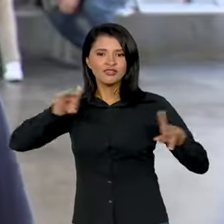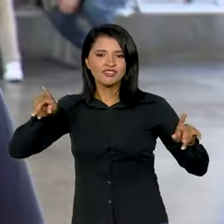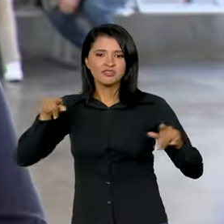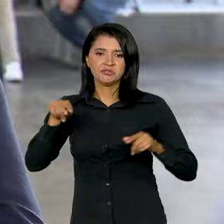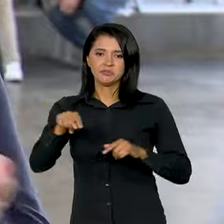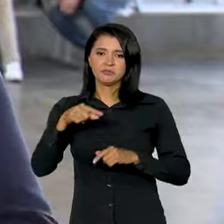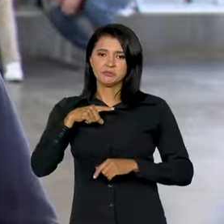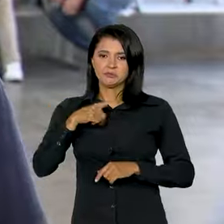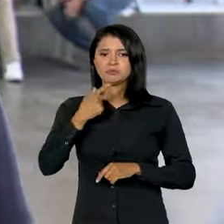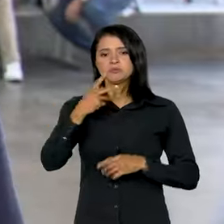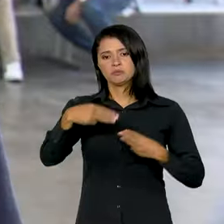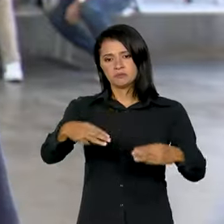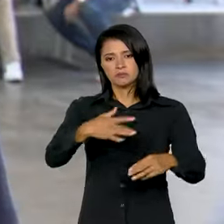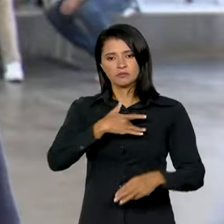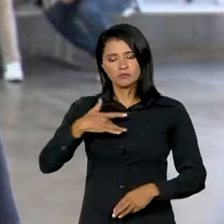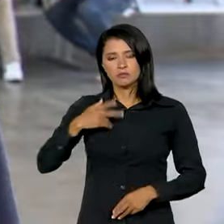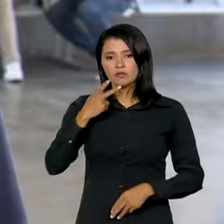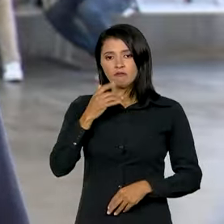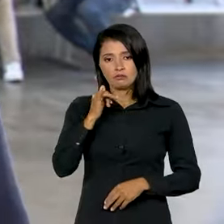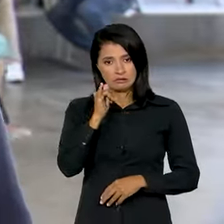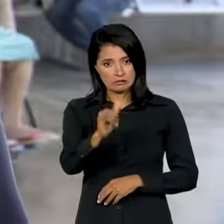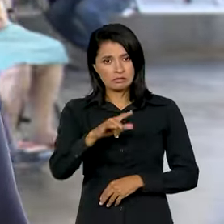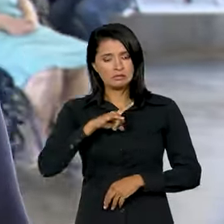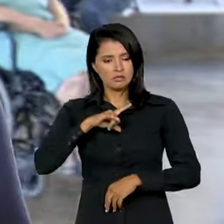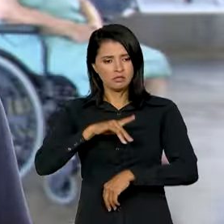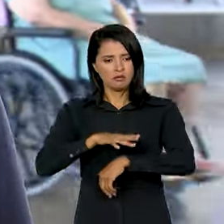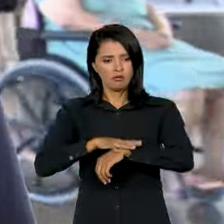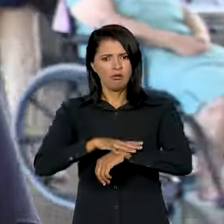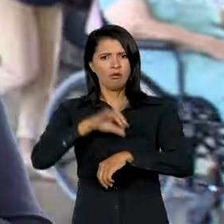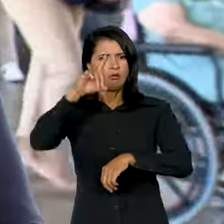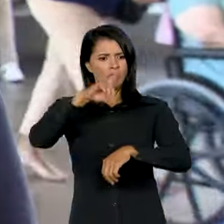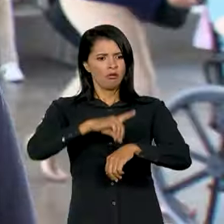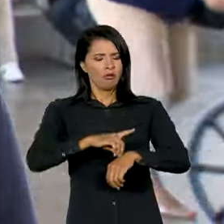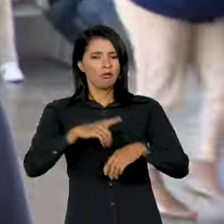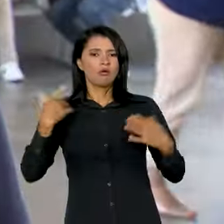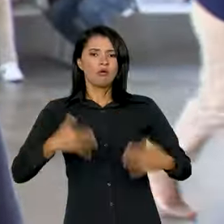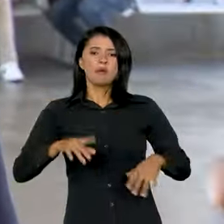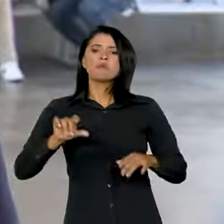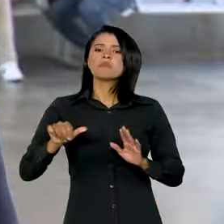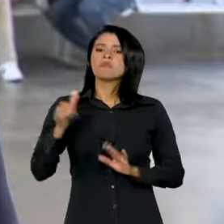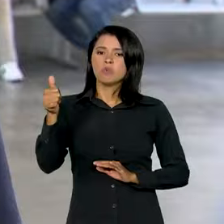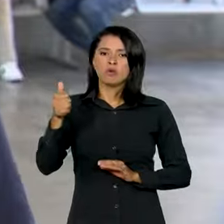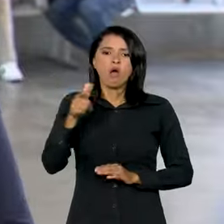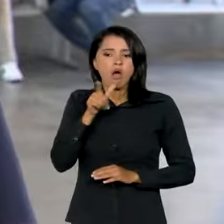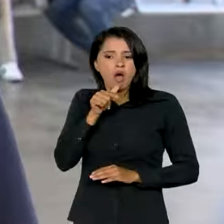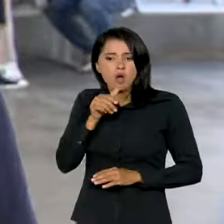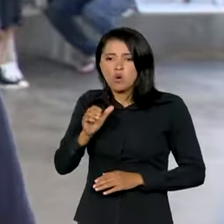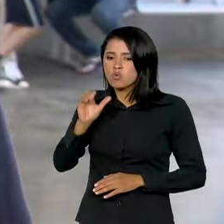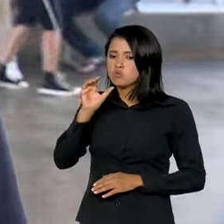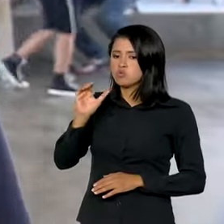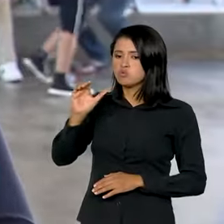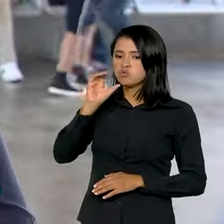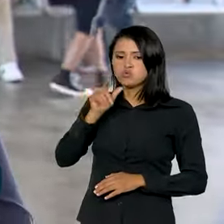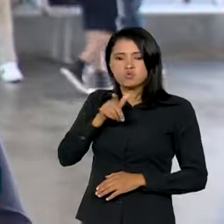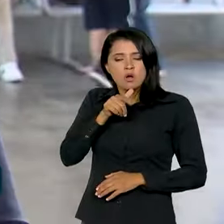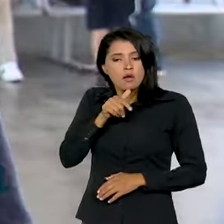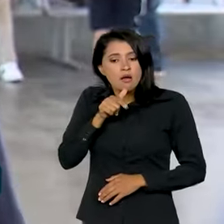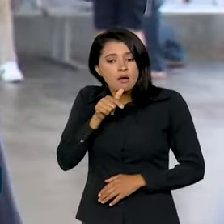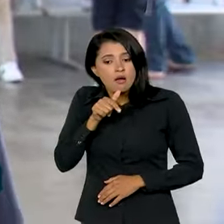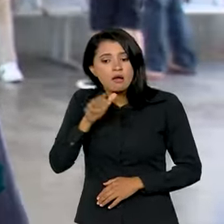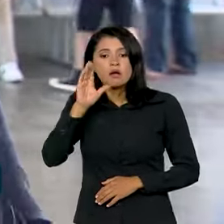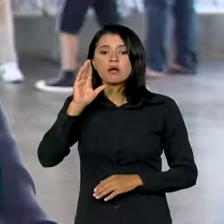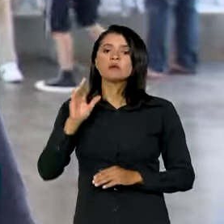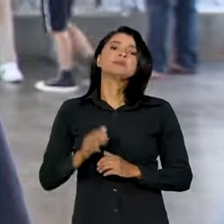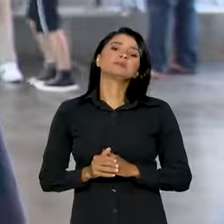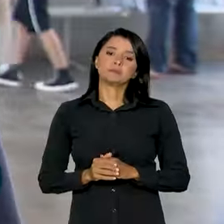reforça que em casos de suspeita de dengue o primeiro passo é aumentar a hidratação isto mesmo tomar bastante